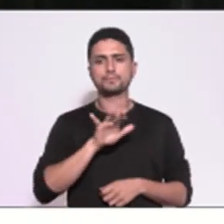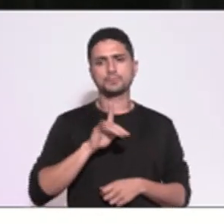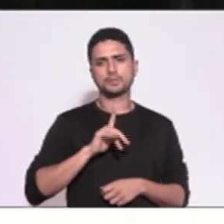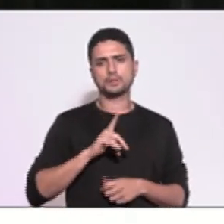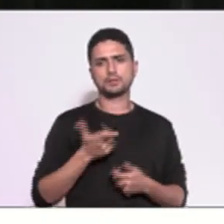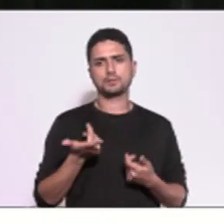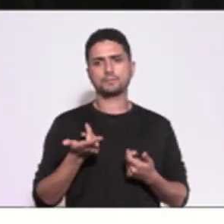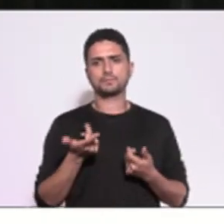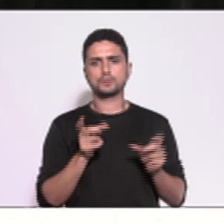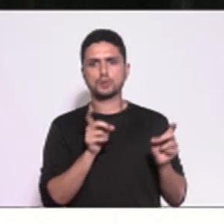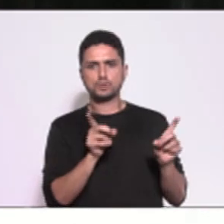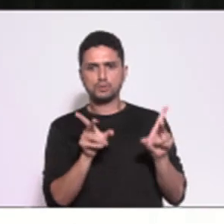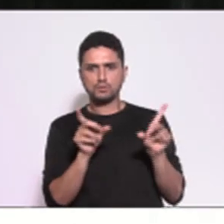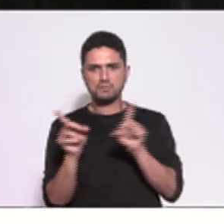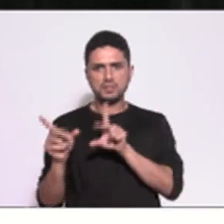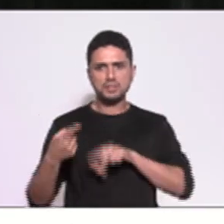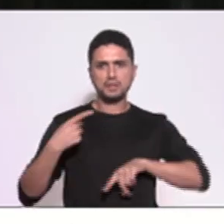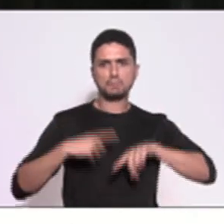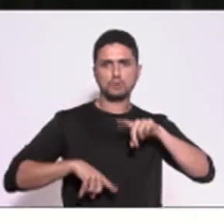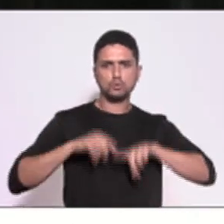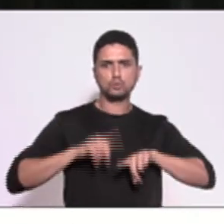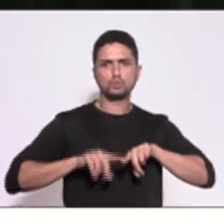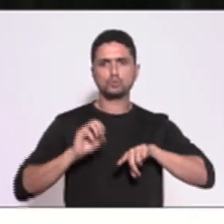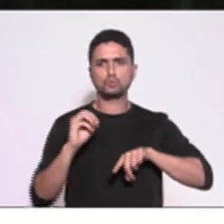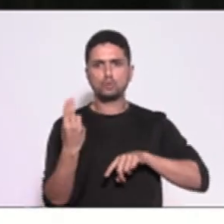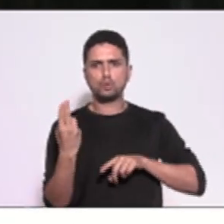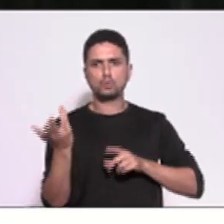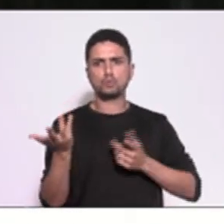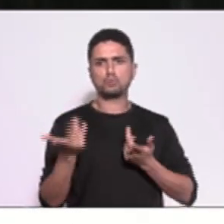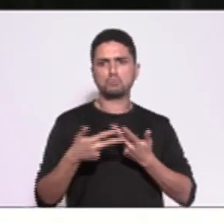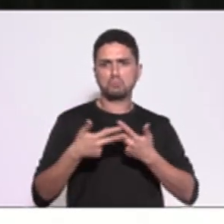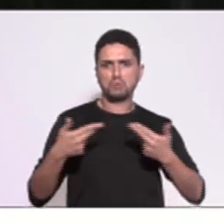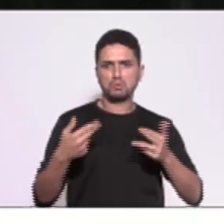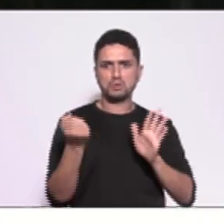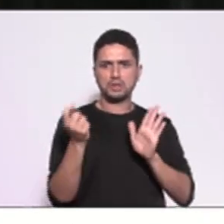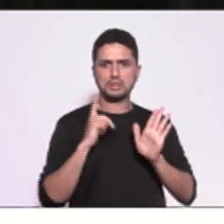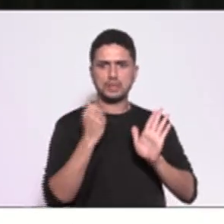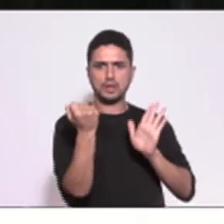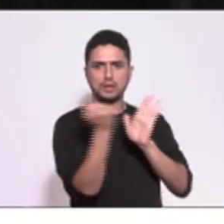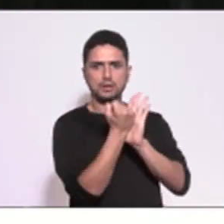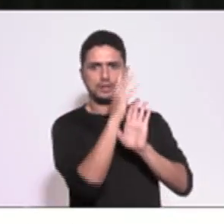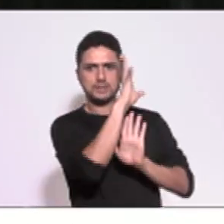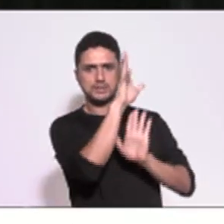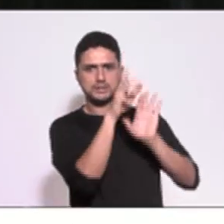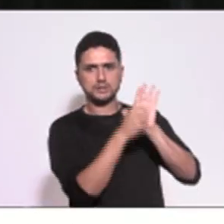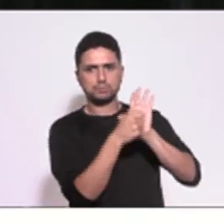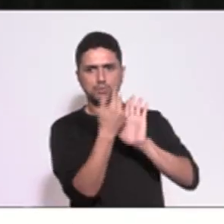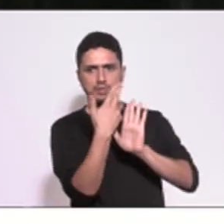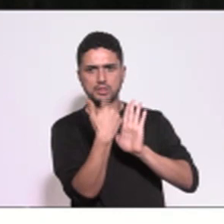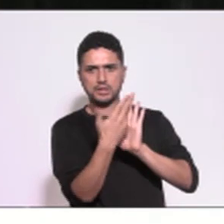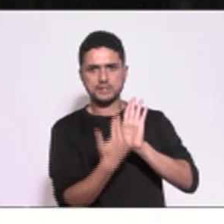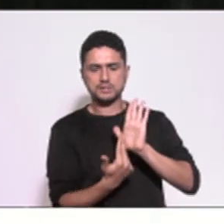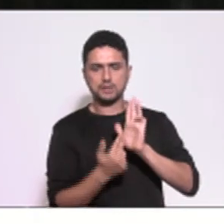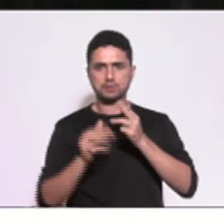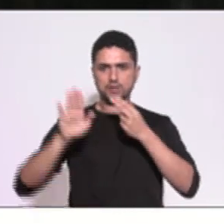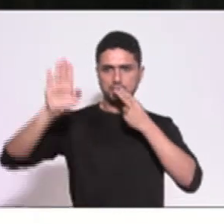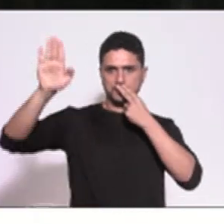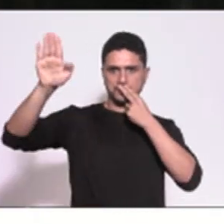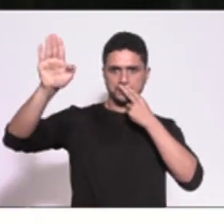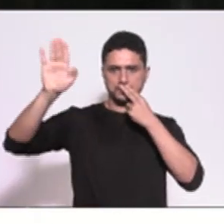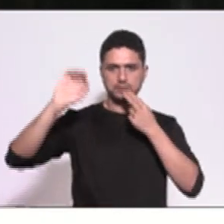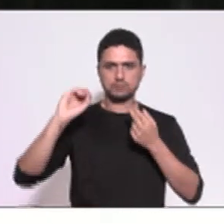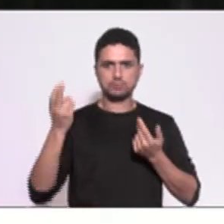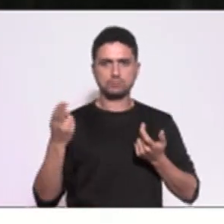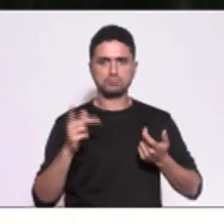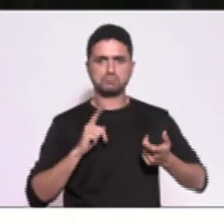comercialização, distribuição ou a veiculação de símbolos, emblemas, propaganda, ornamentos ou distintivos